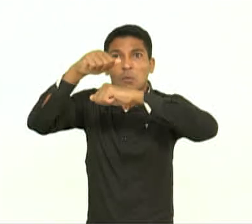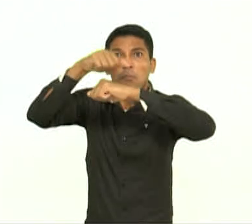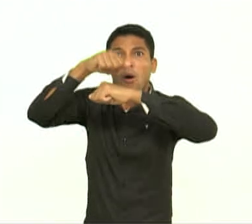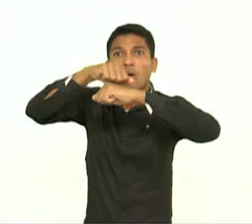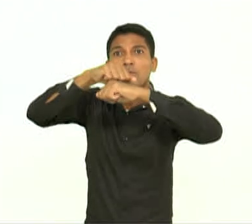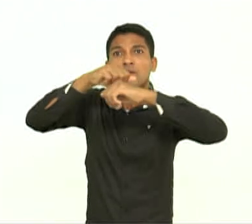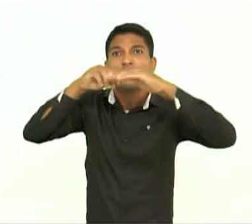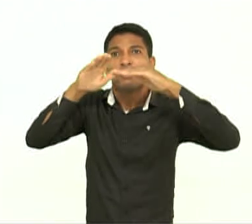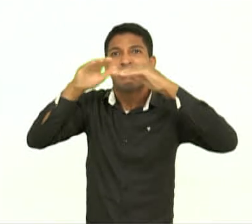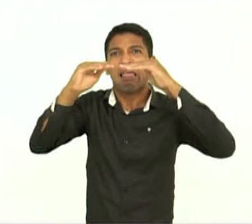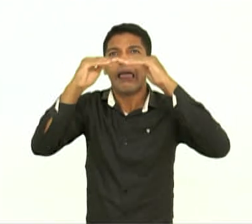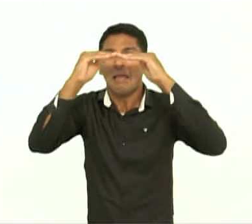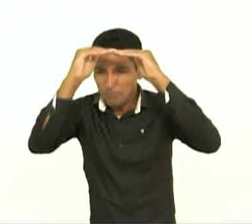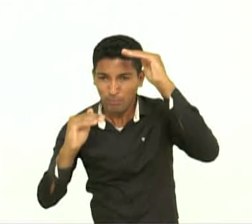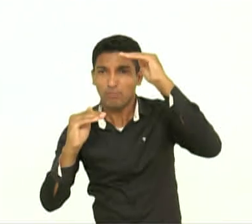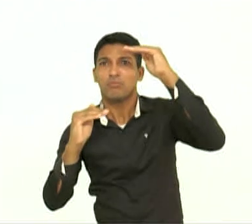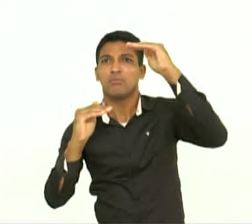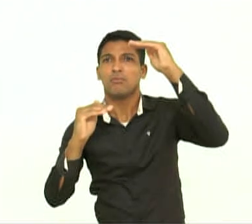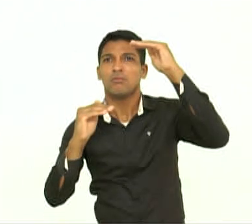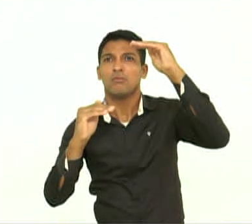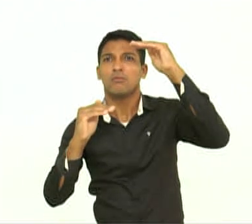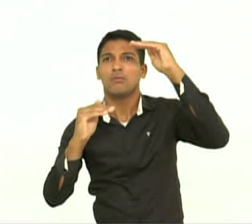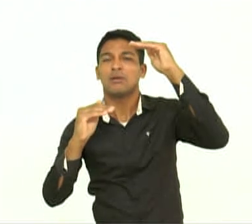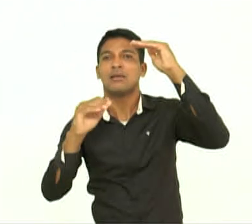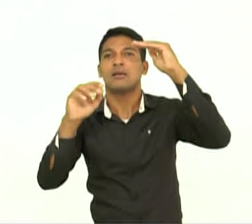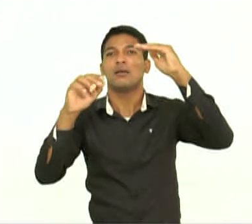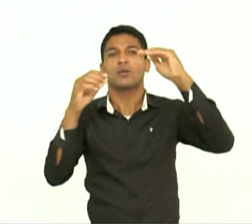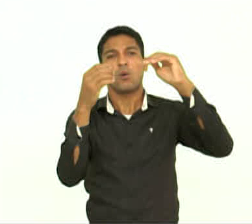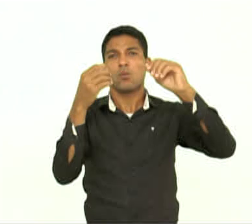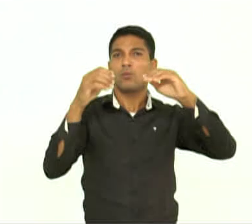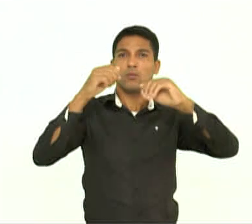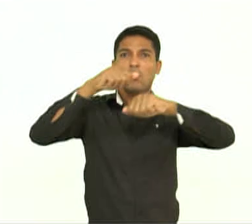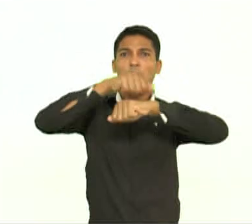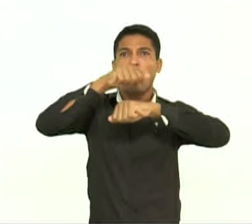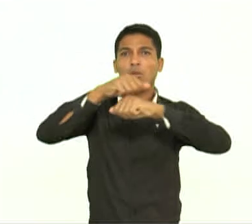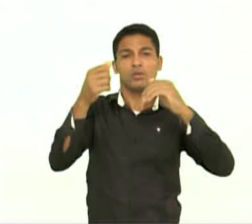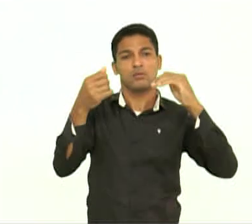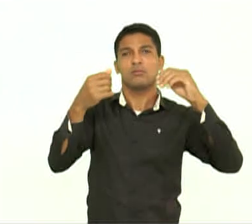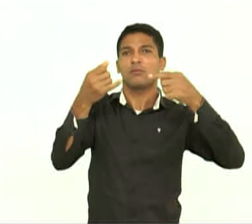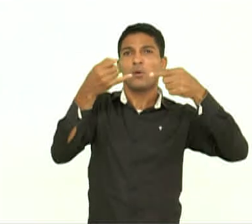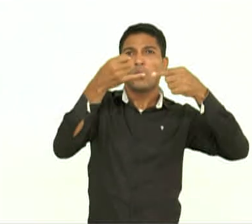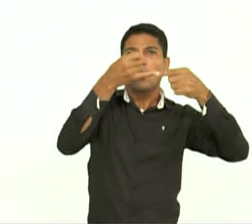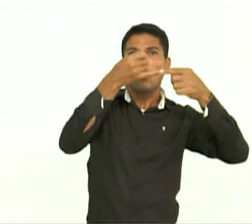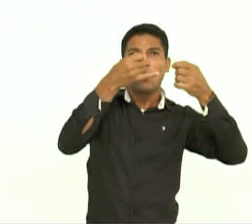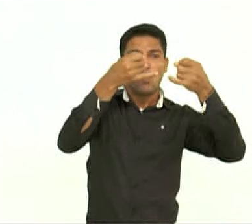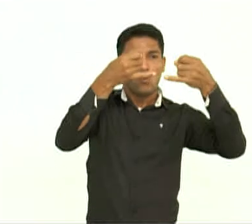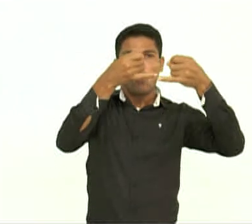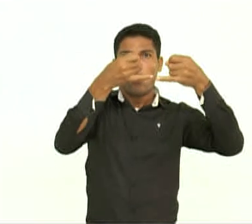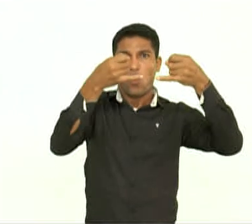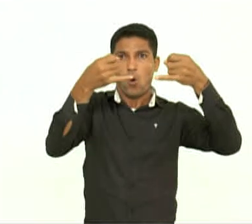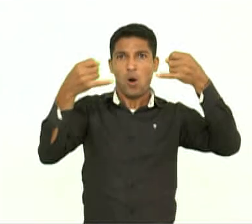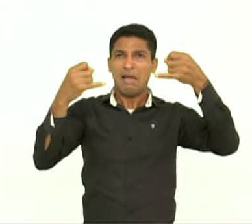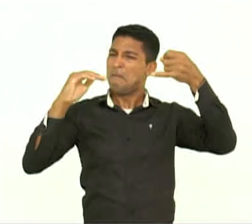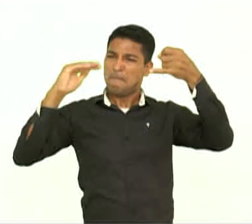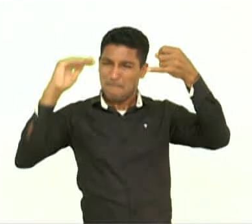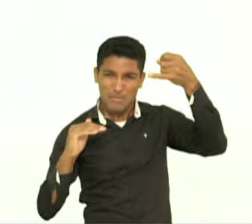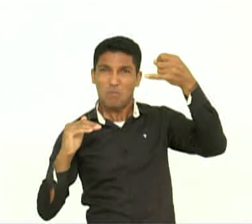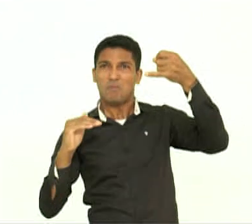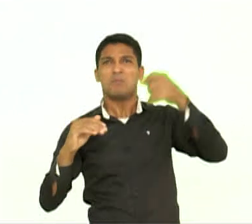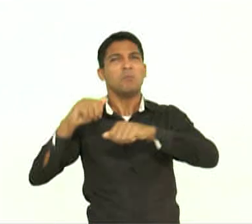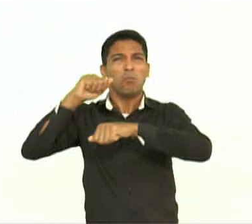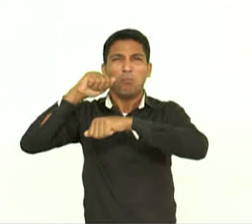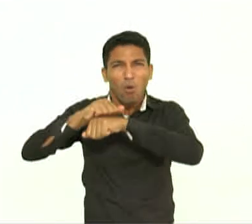com menos do que o mínimo para sobreviver. 1 bilhão de pessoas